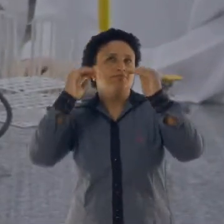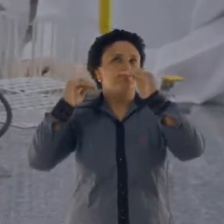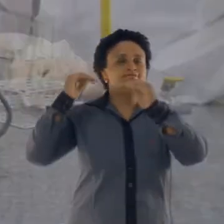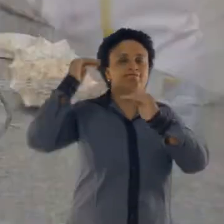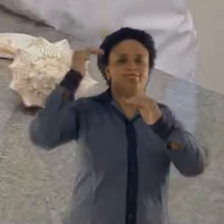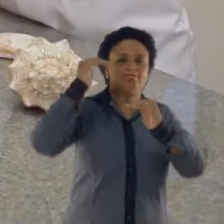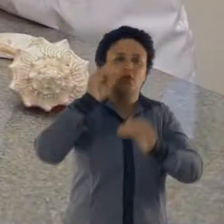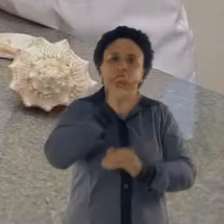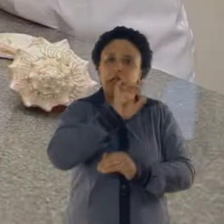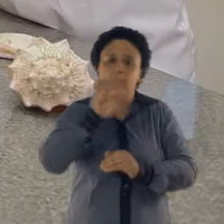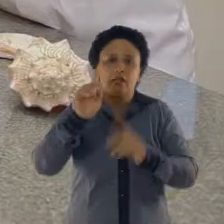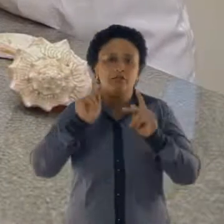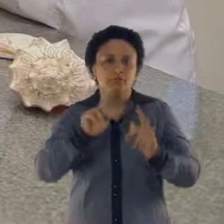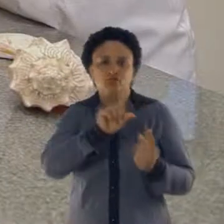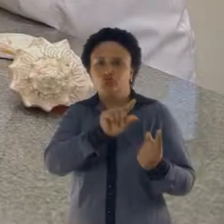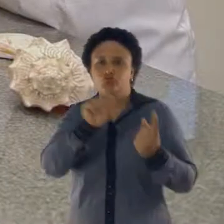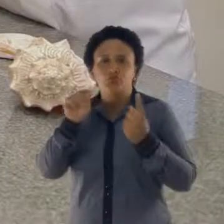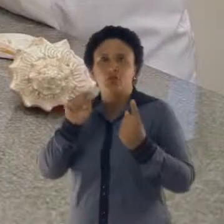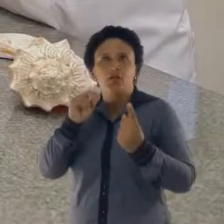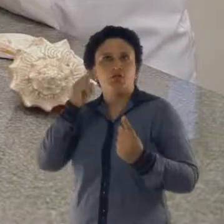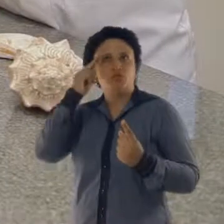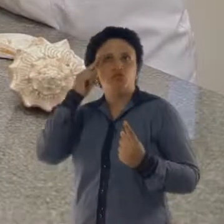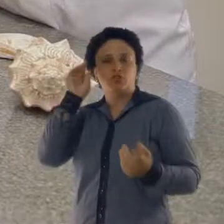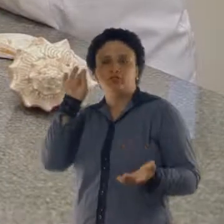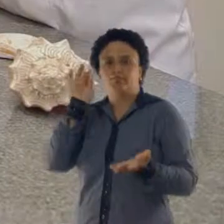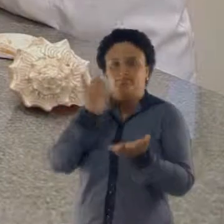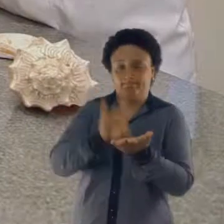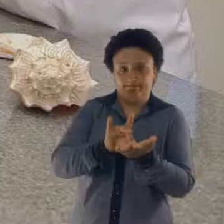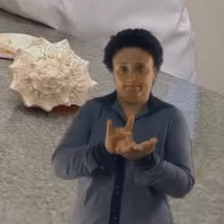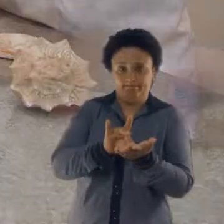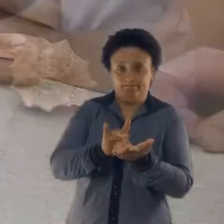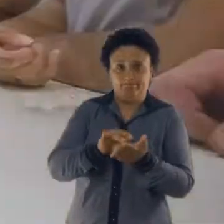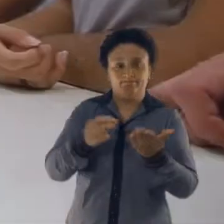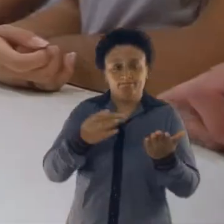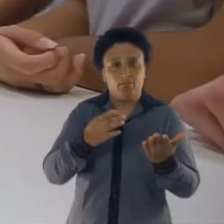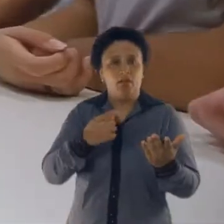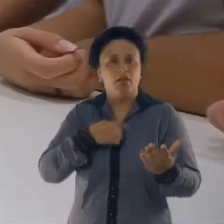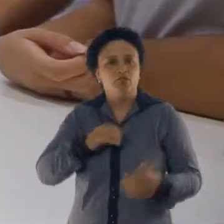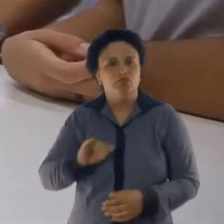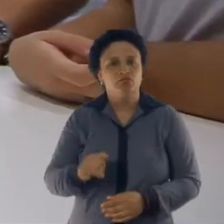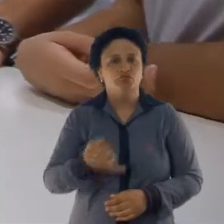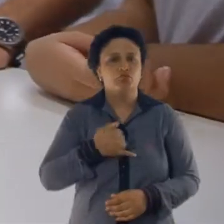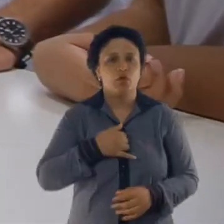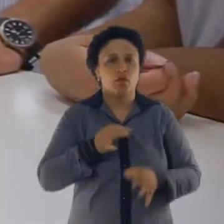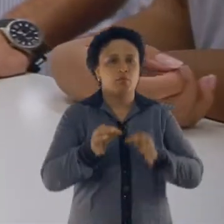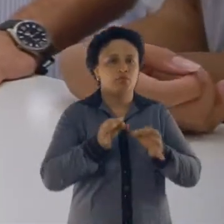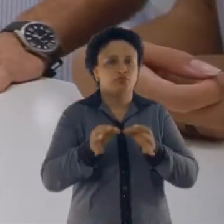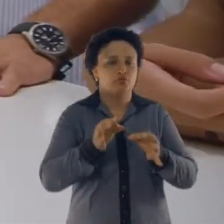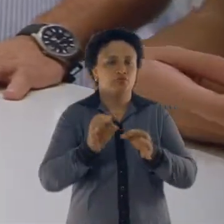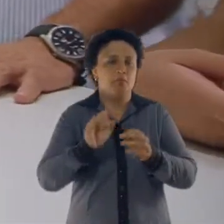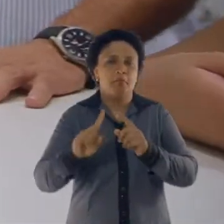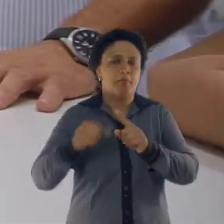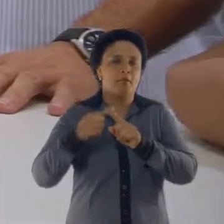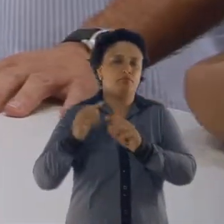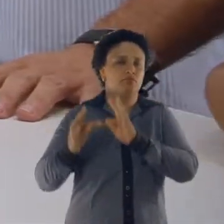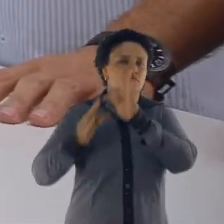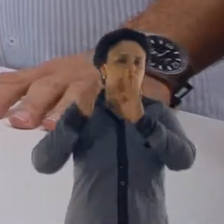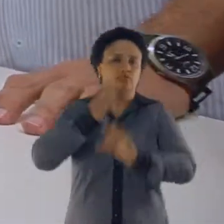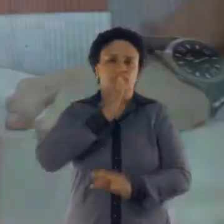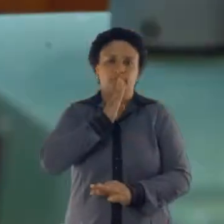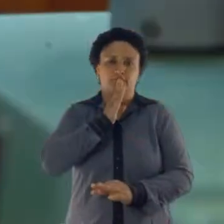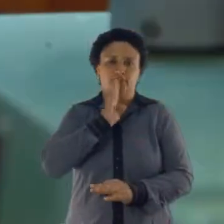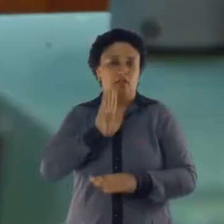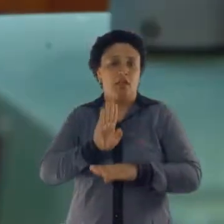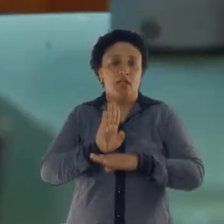ainda, e cada escolha é a chance de tornar um sonho realidade. É a chance de produzir mais tecnologia e